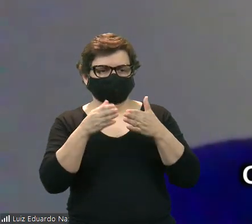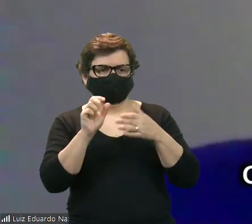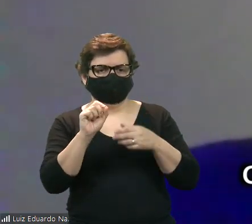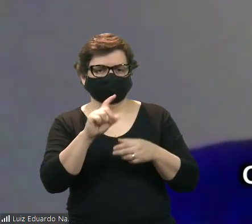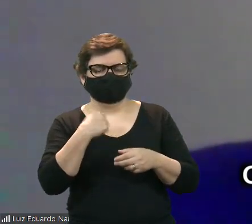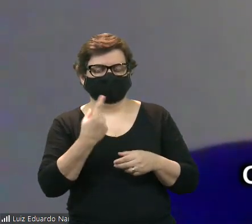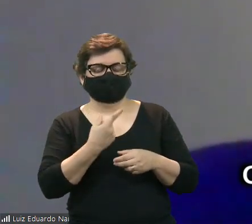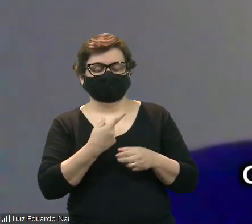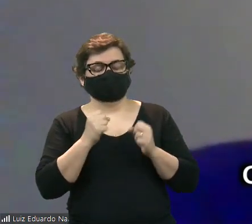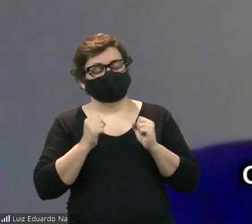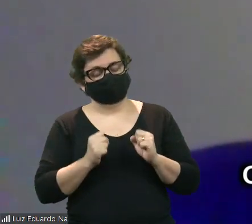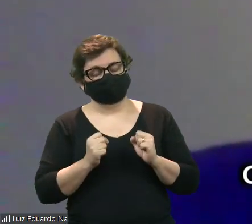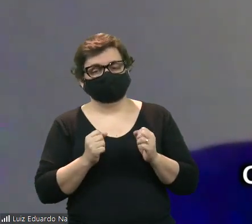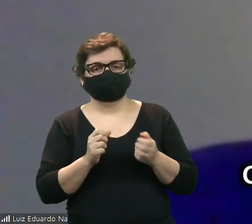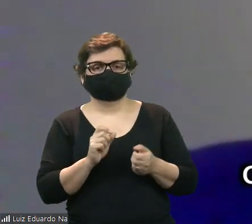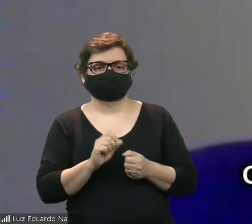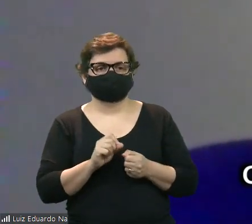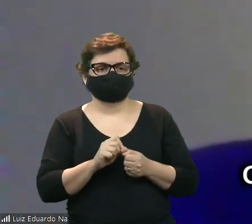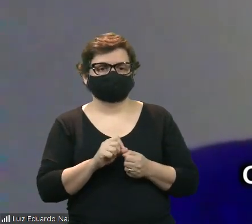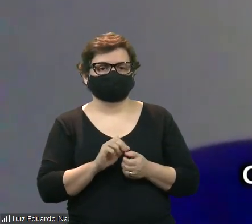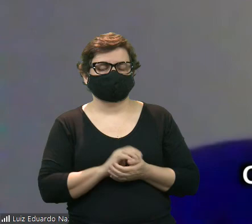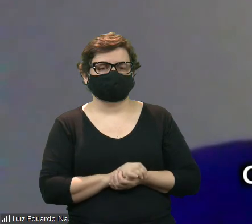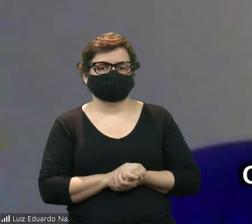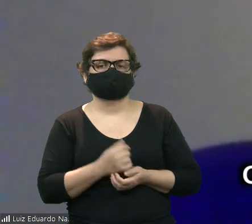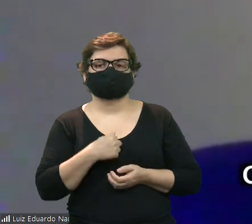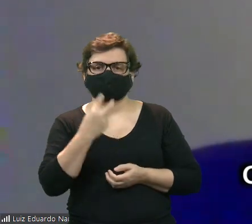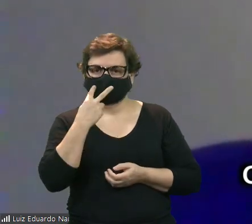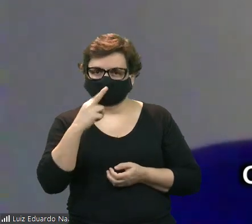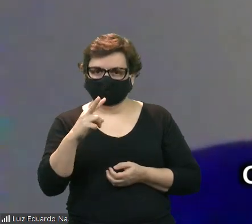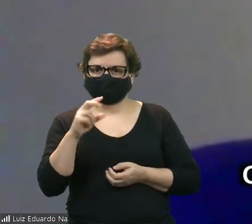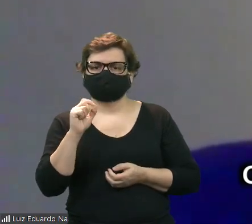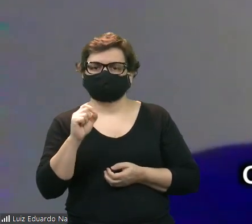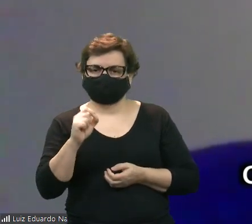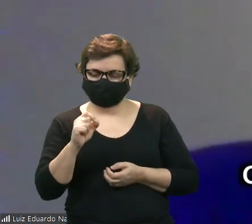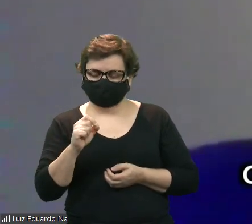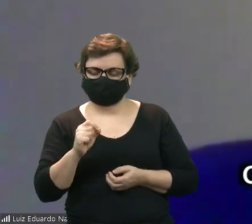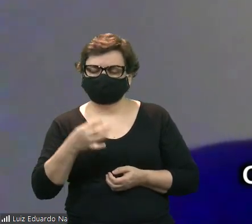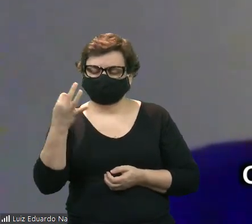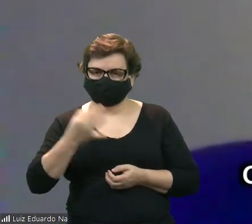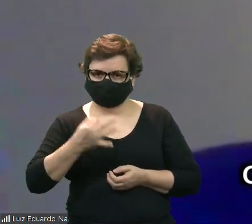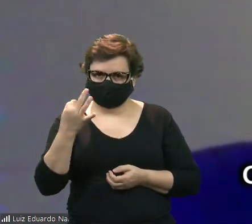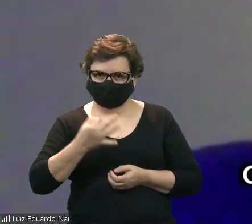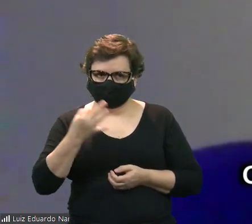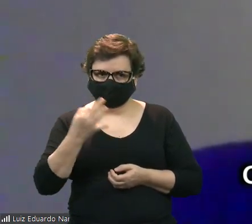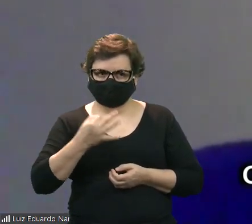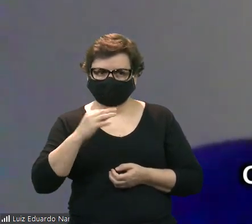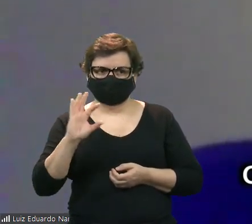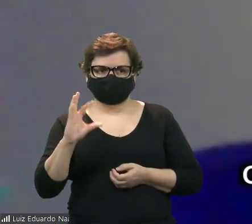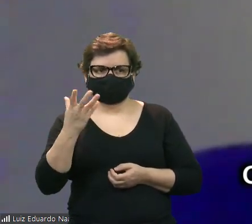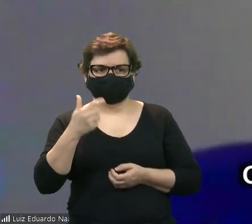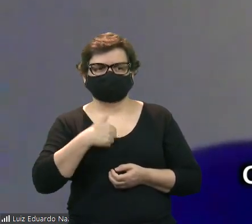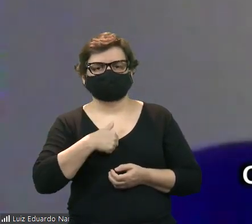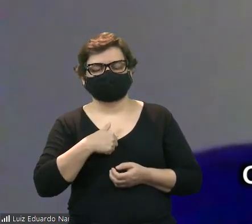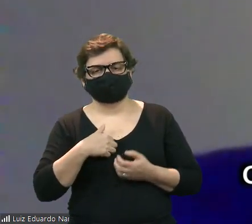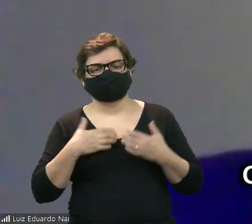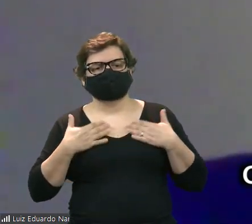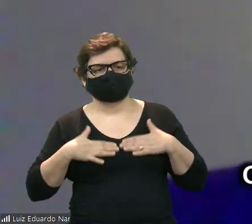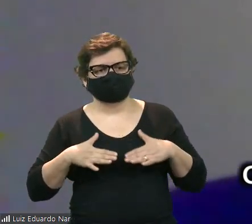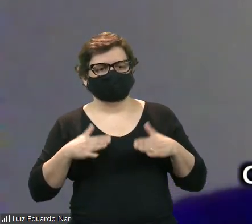fazer através de requerimento. Eu vejo que isso vai efetivamente funcionar e fico satisfeito por